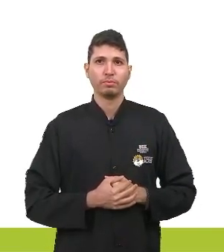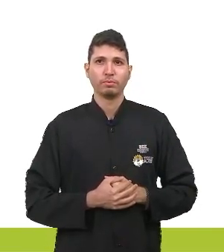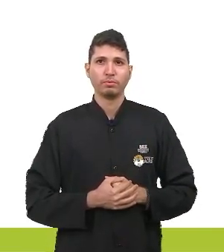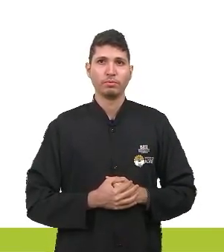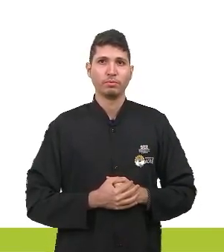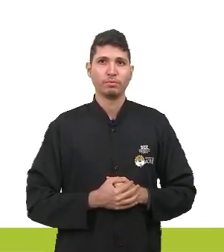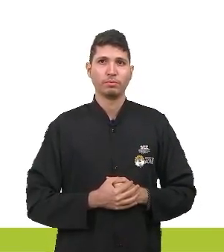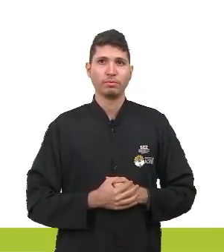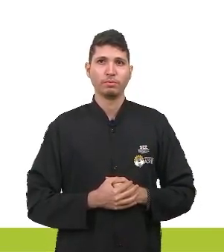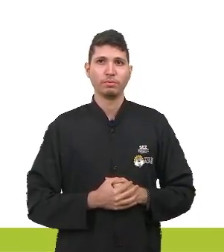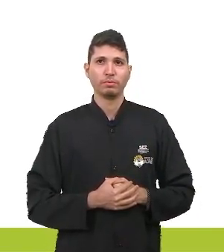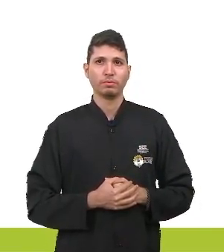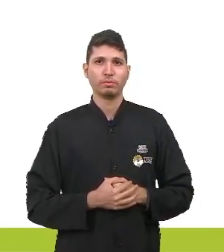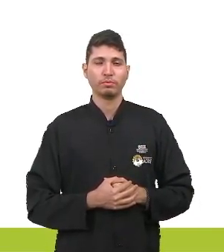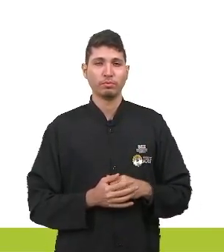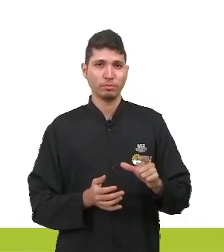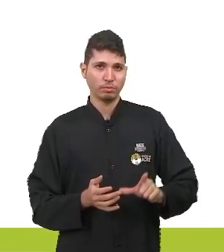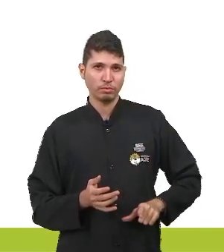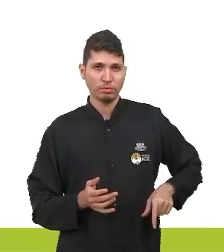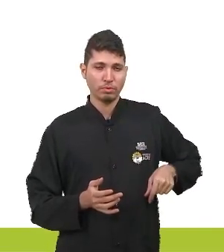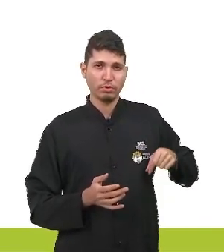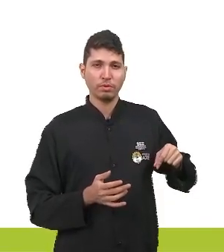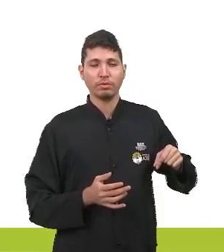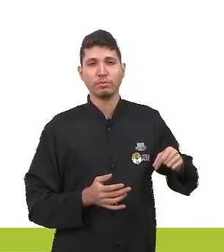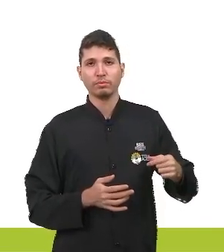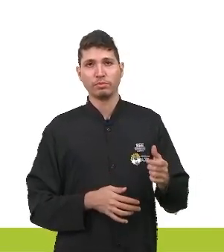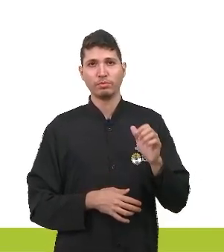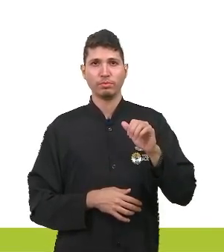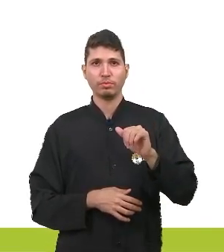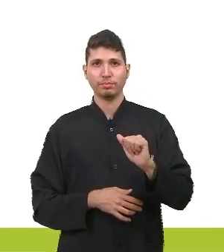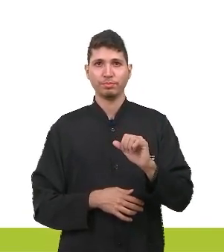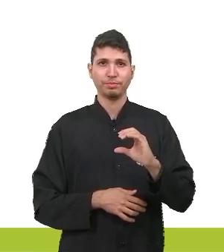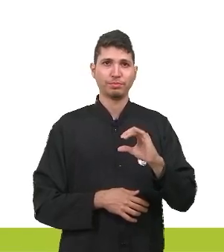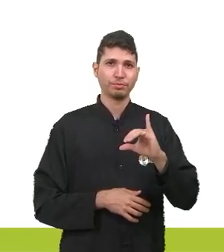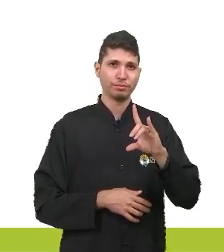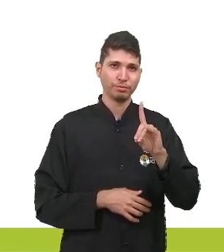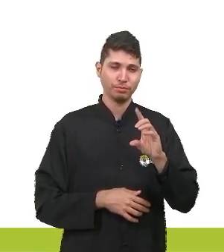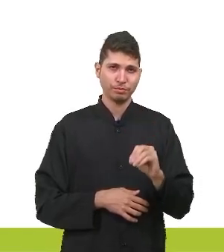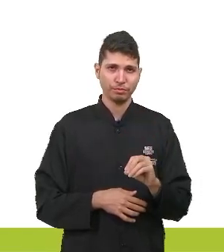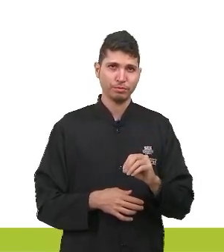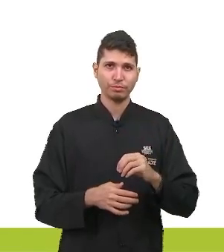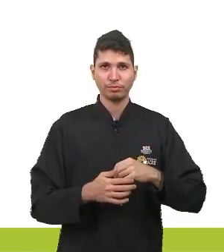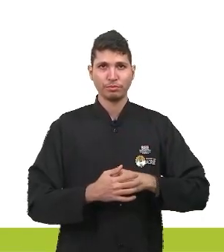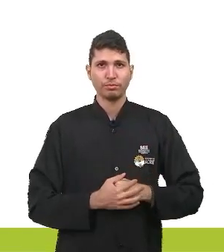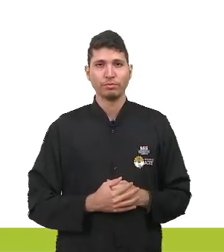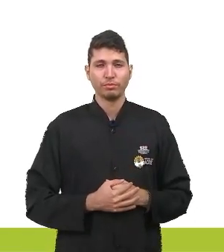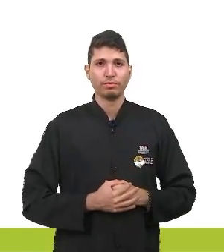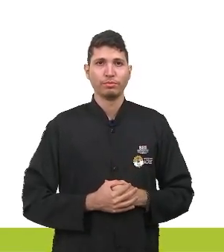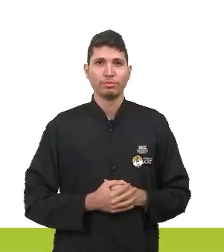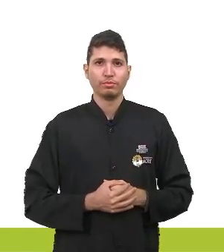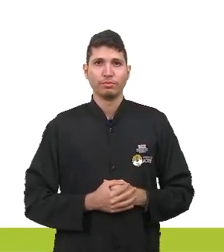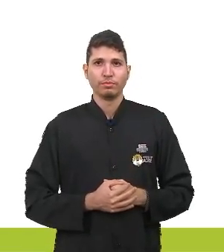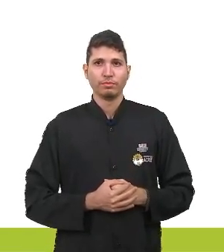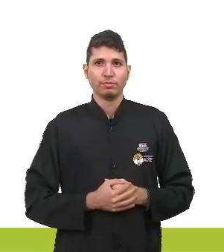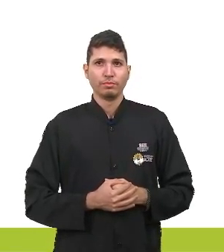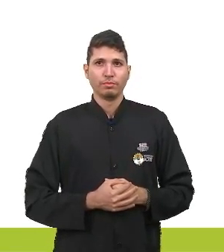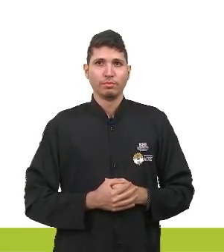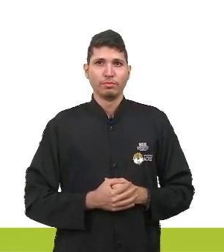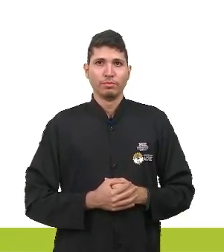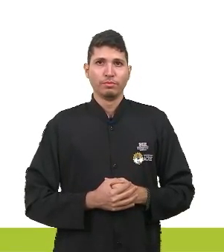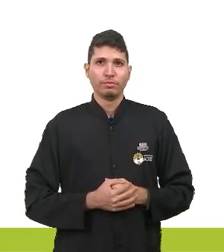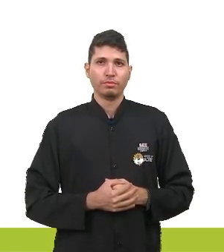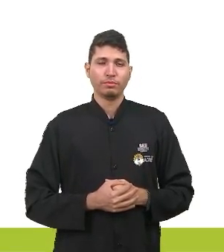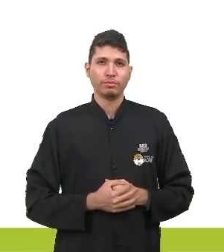Os ácidos biliares, o que eles fazem? Espera aí. Esse é o comando. Vamos, então, falar